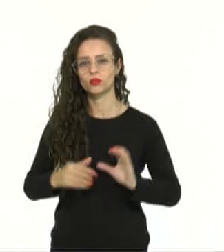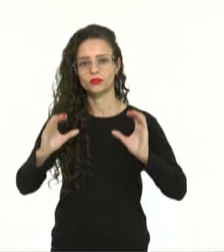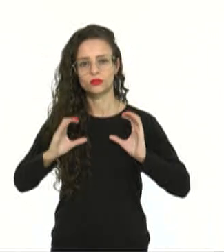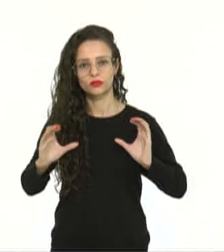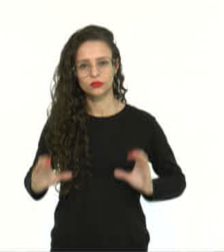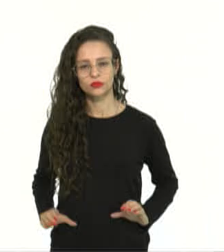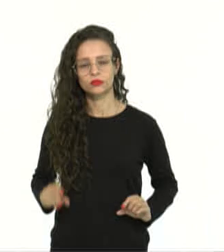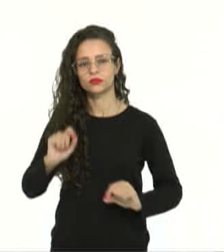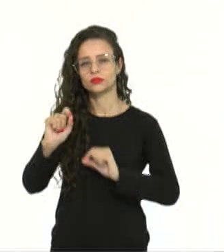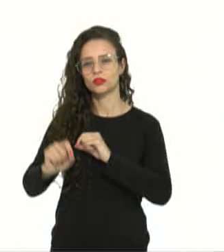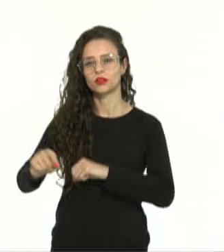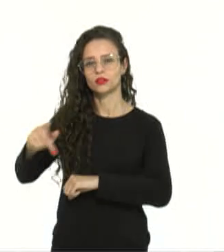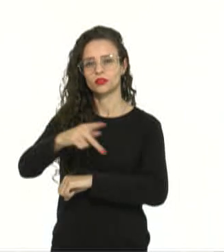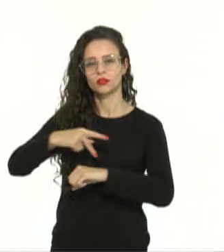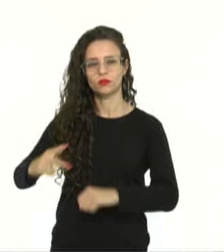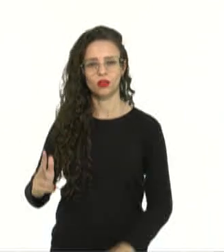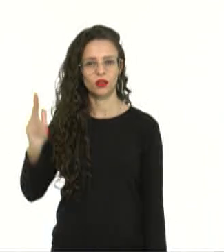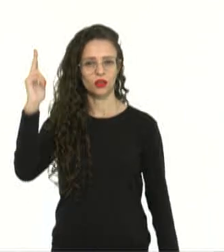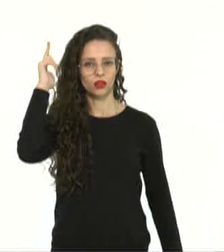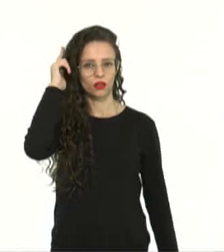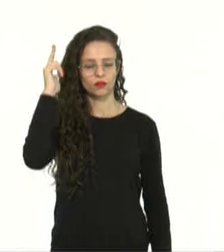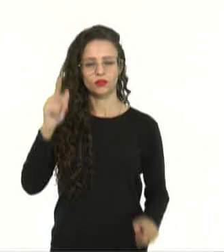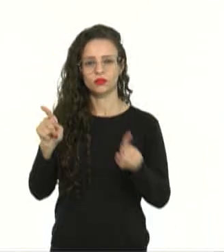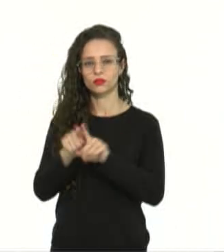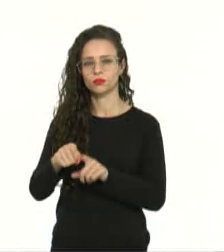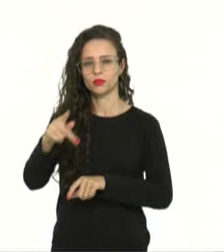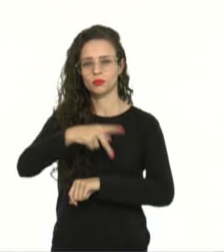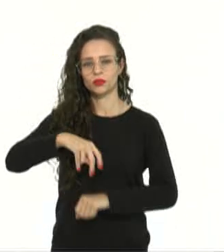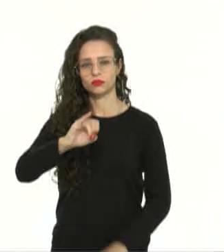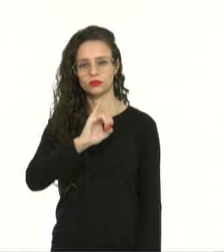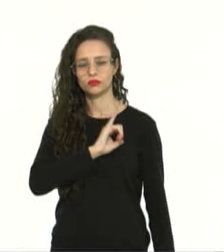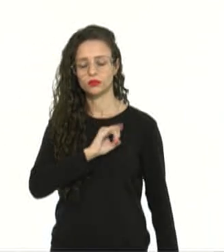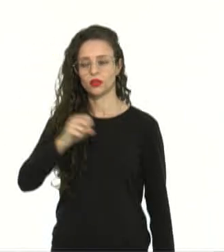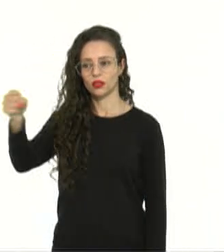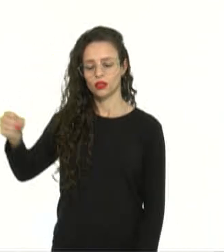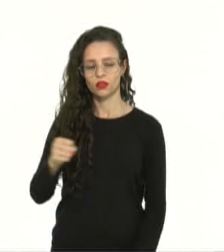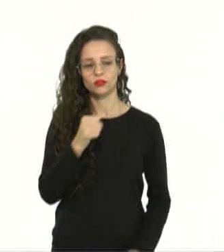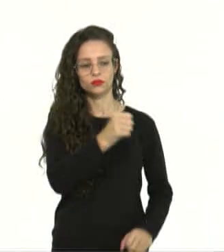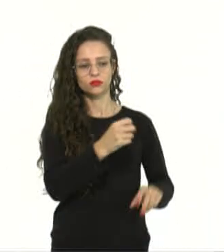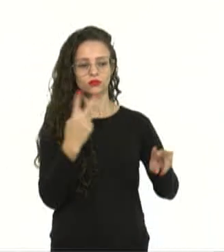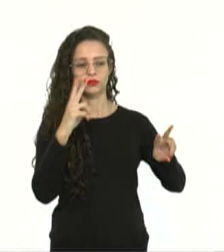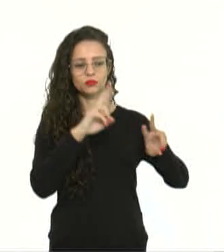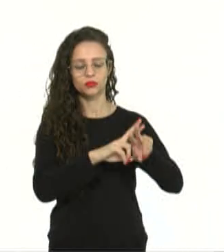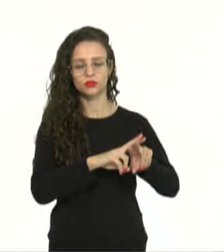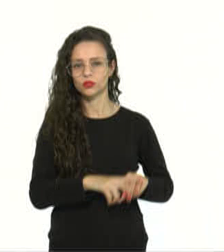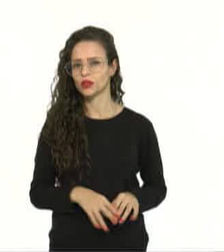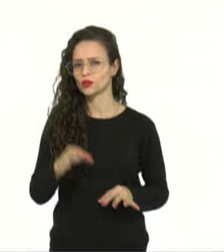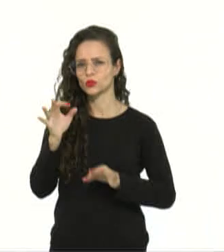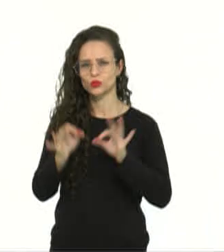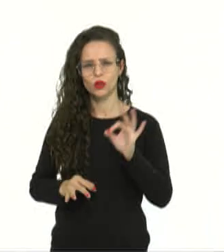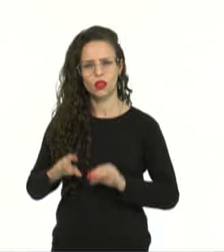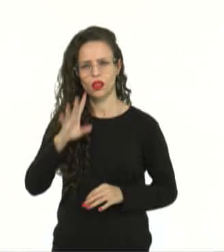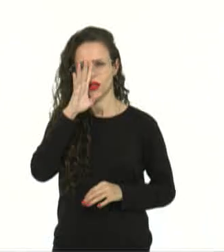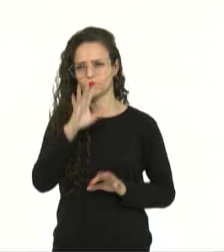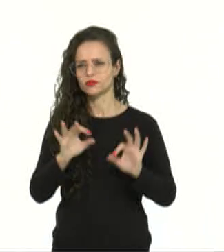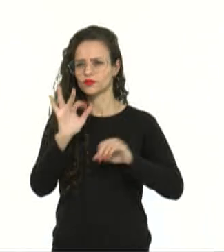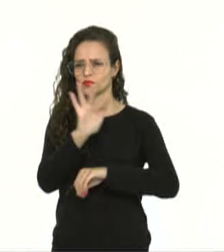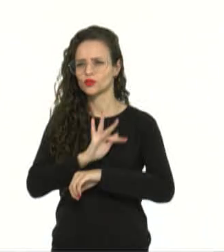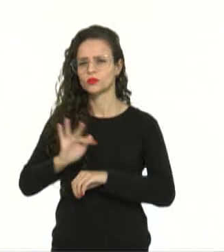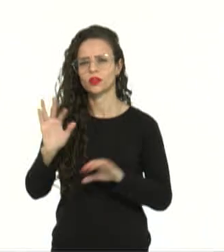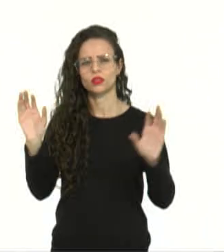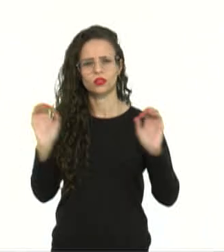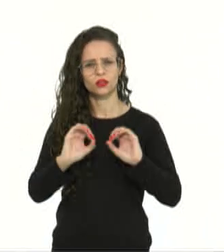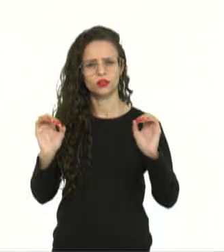Afeganistão e do Iraque foram detidos em prisões americanas sem acusação formal, julgamento ou processo